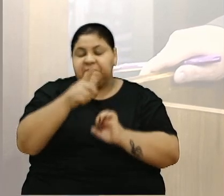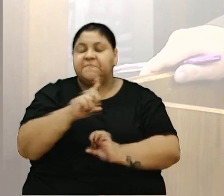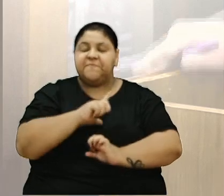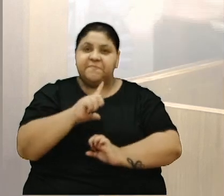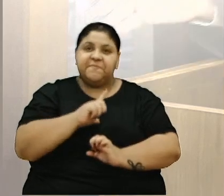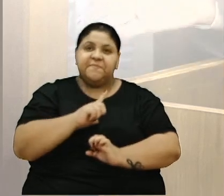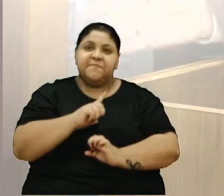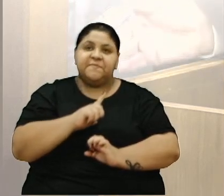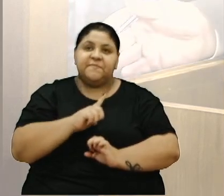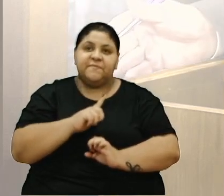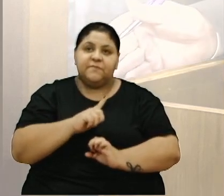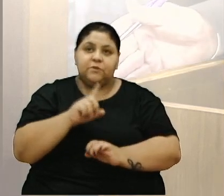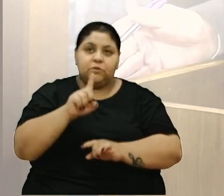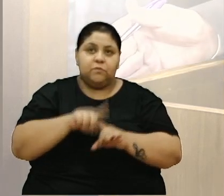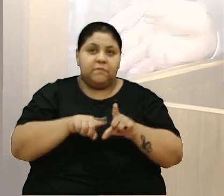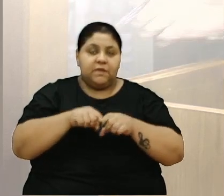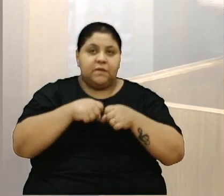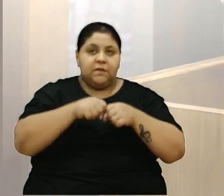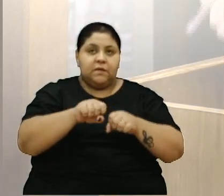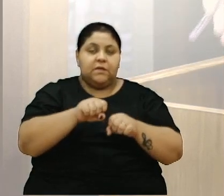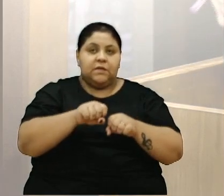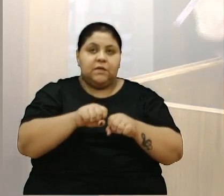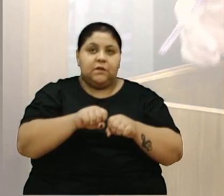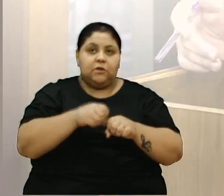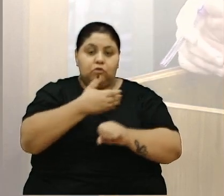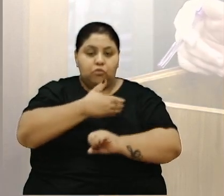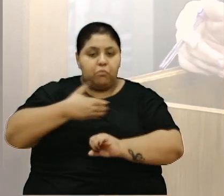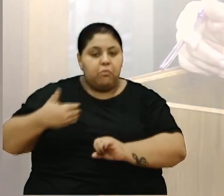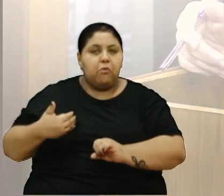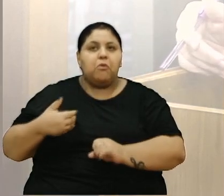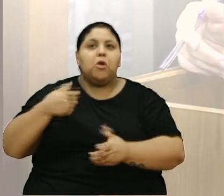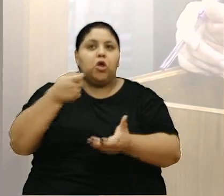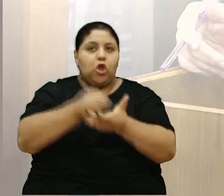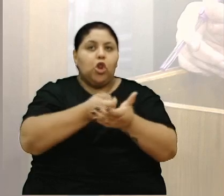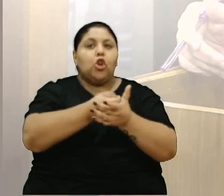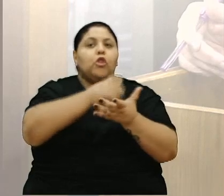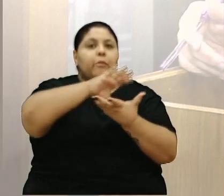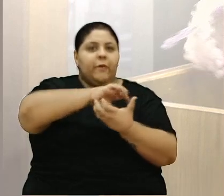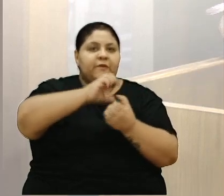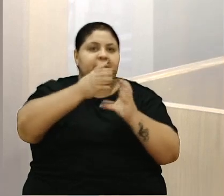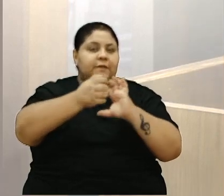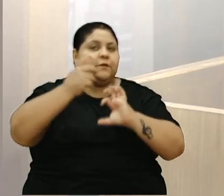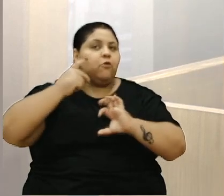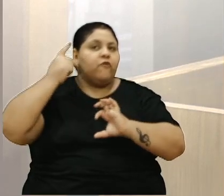Lucas, um mercado público. O senhor que luta tanto aí pelos artesãos, enfim.